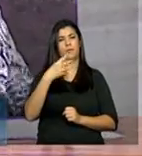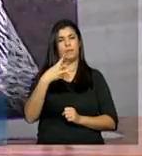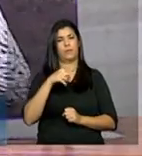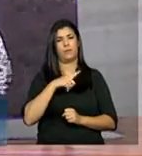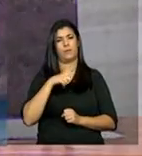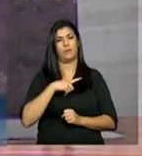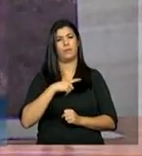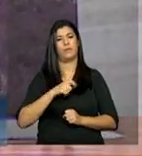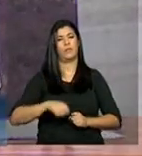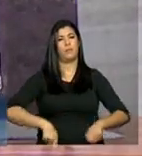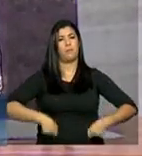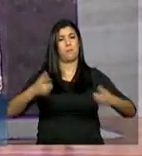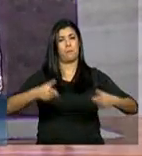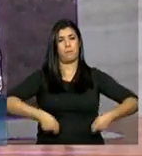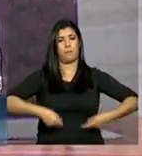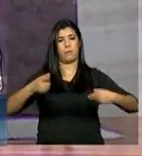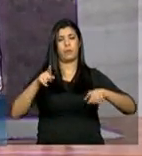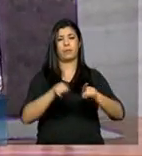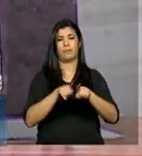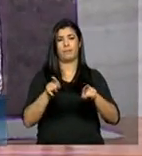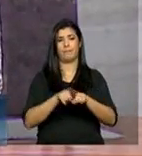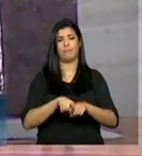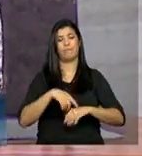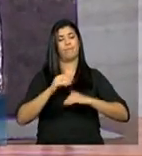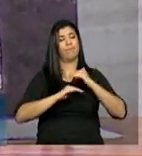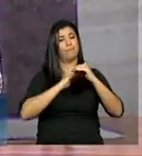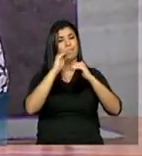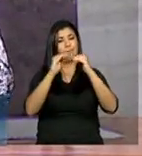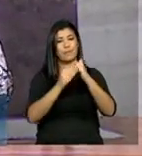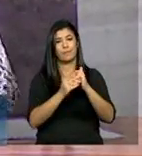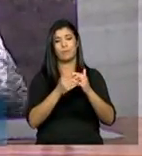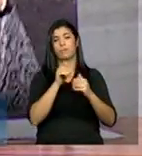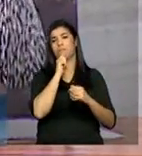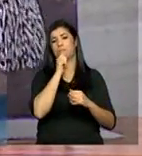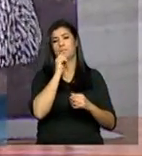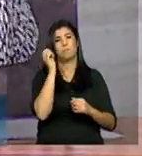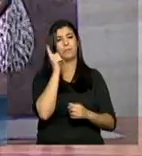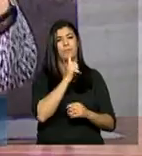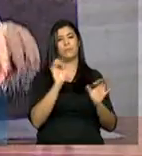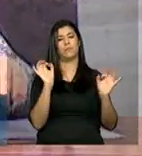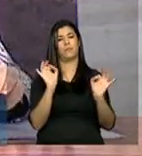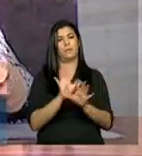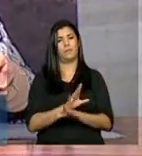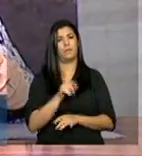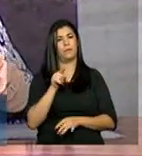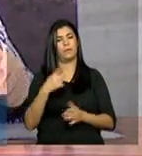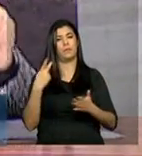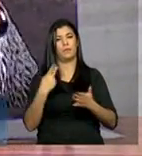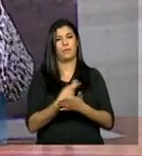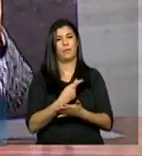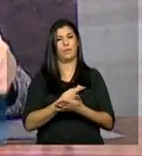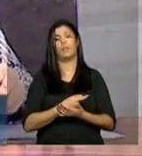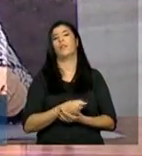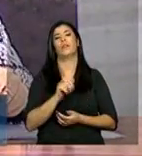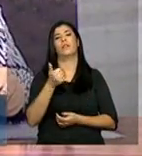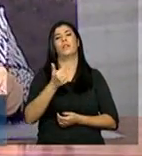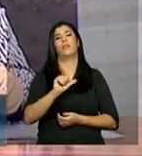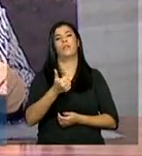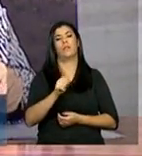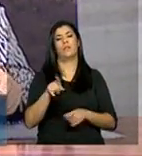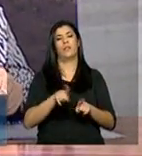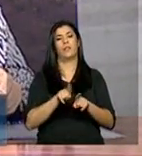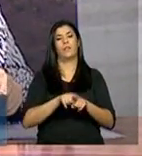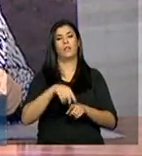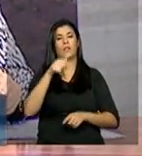haveria desembolso para essas obras, mas elas não estariam concluídas. Então, naquele momento, a nossa avaliação é que,